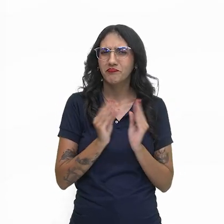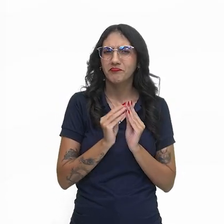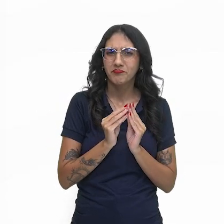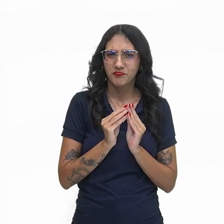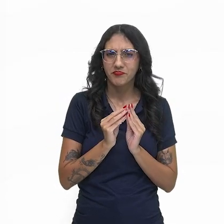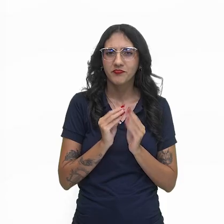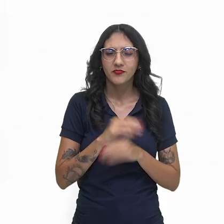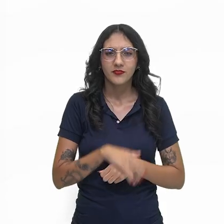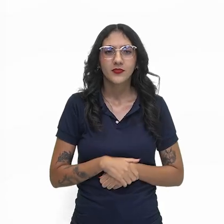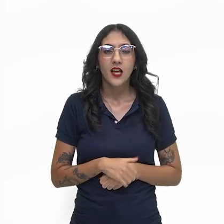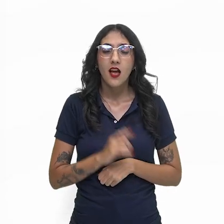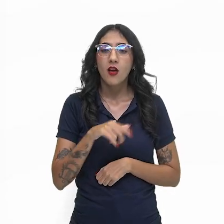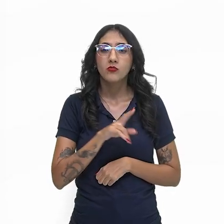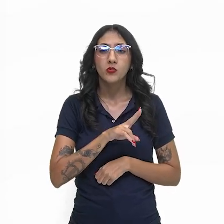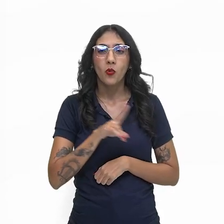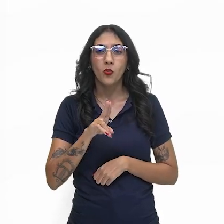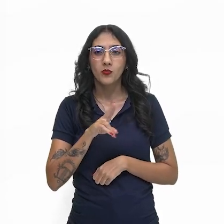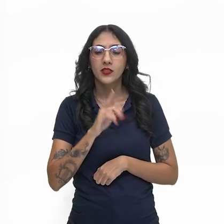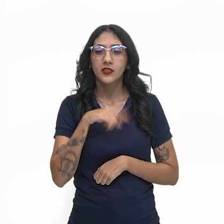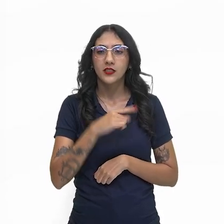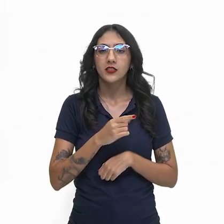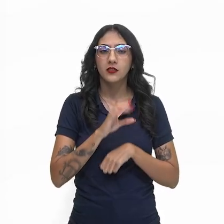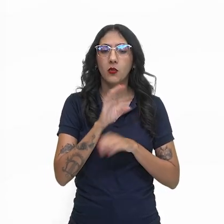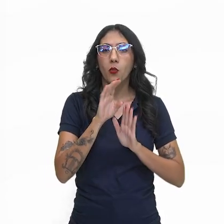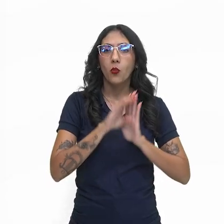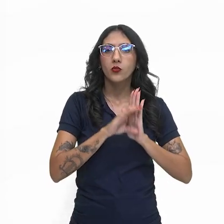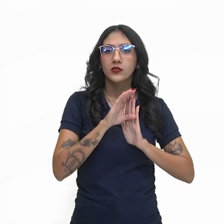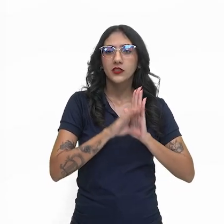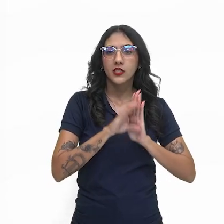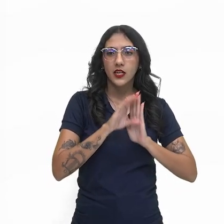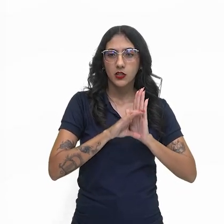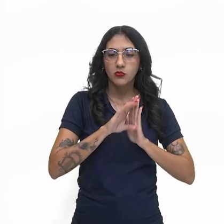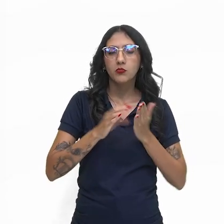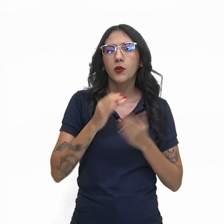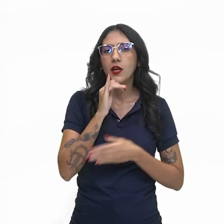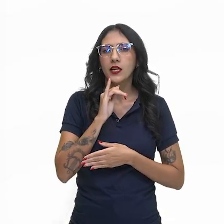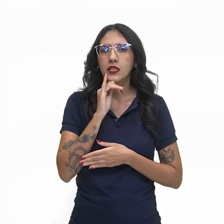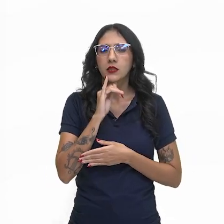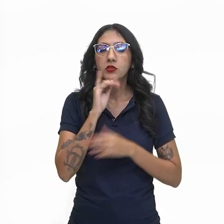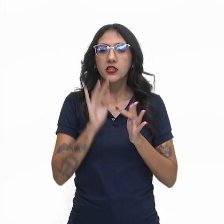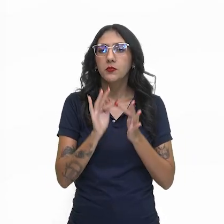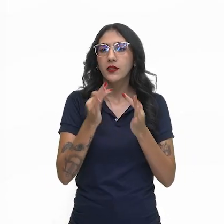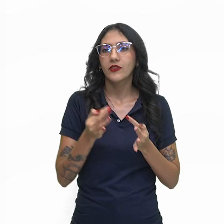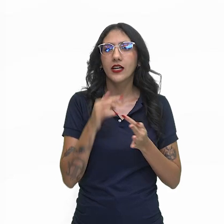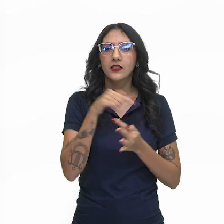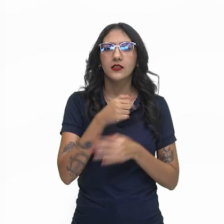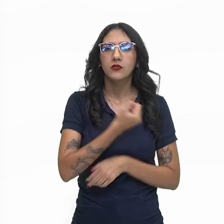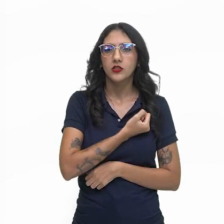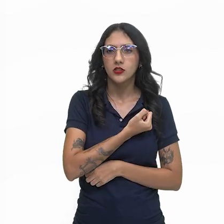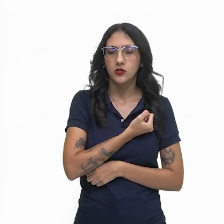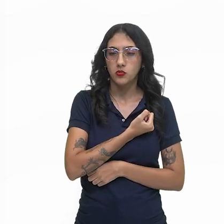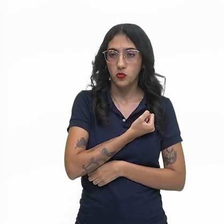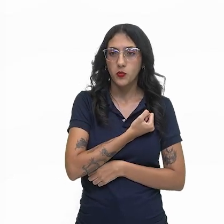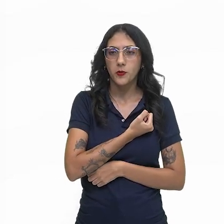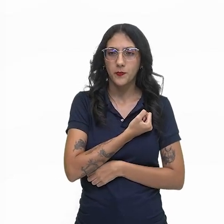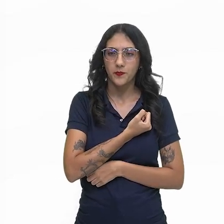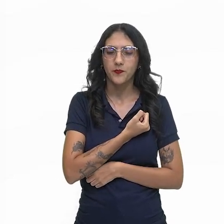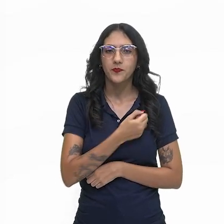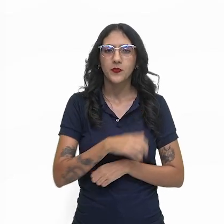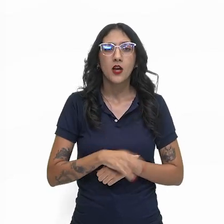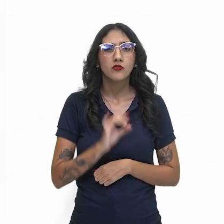é o nome dado ao processo de dispensa de casas decimais desnecessárias em